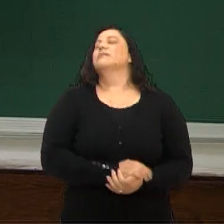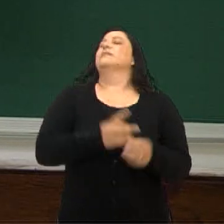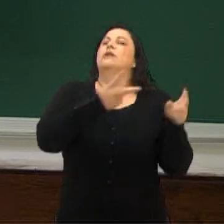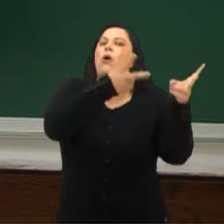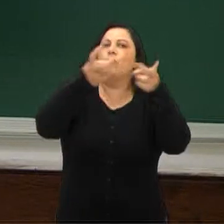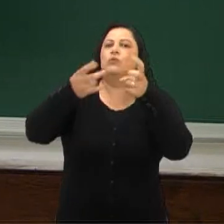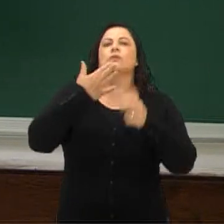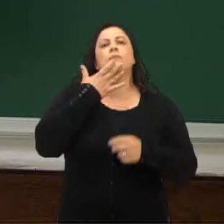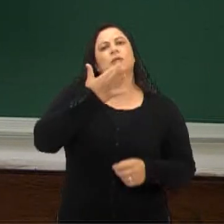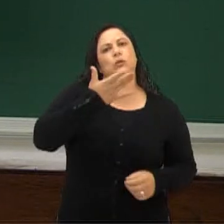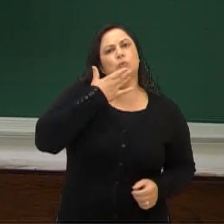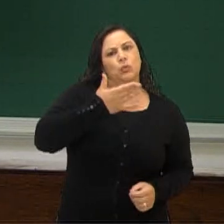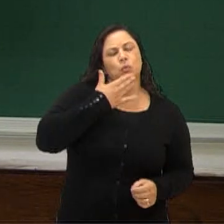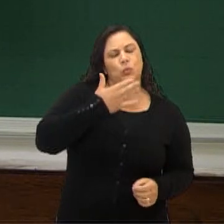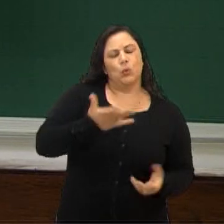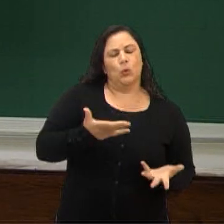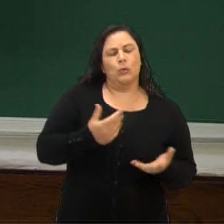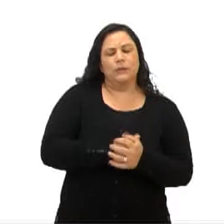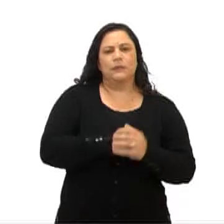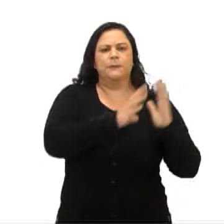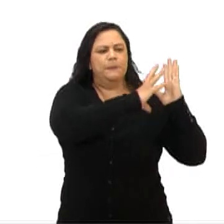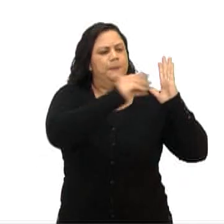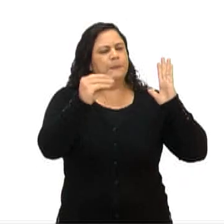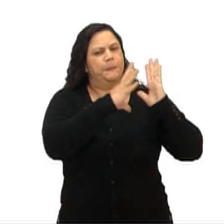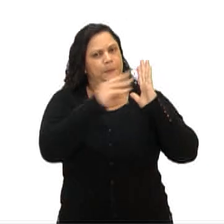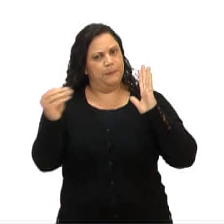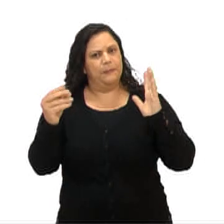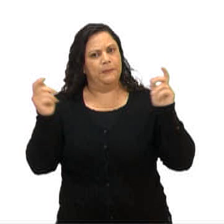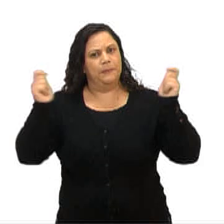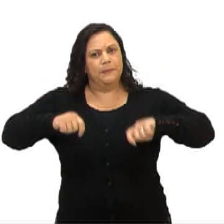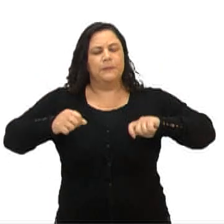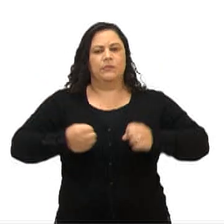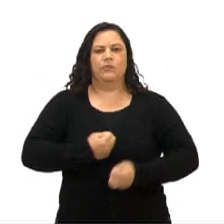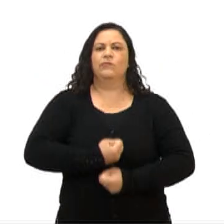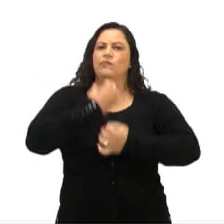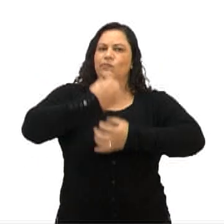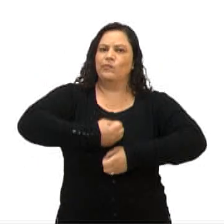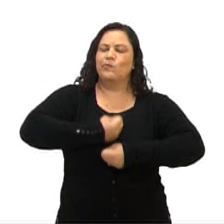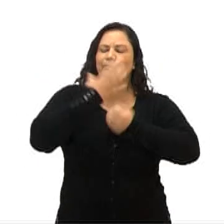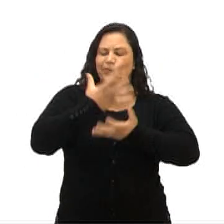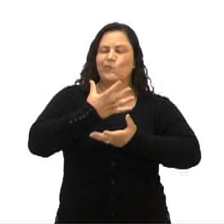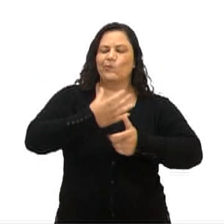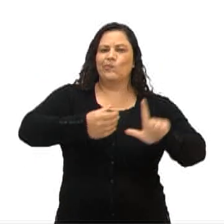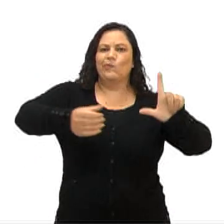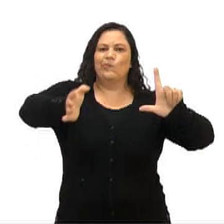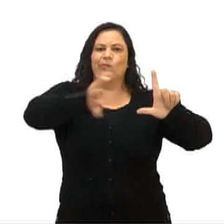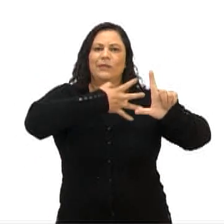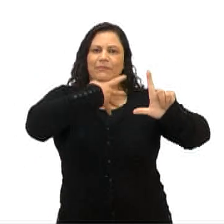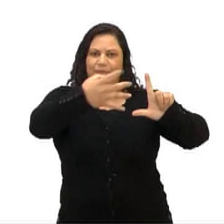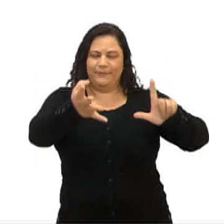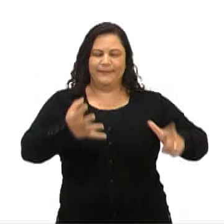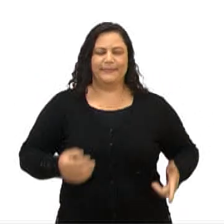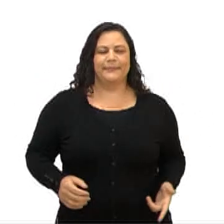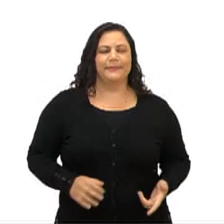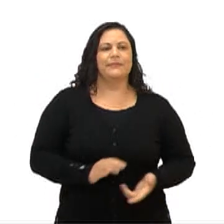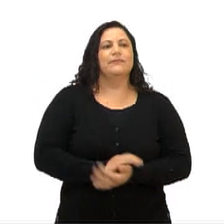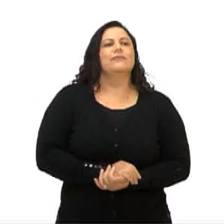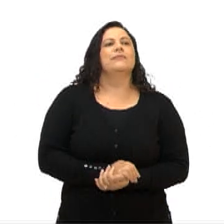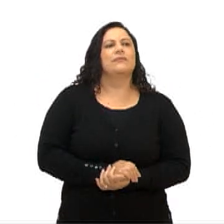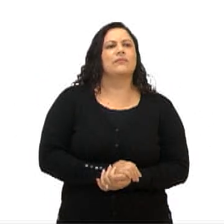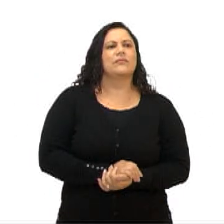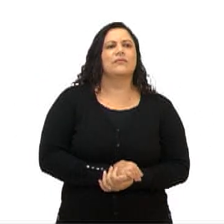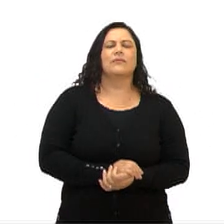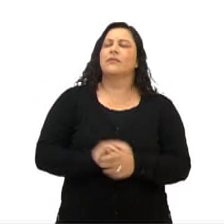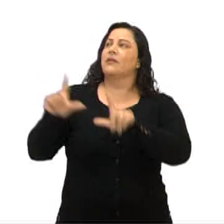tá? Que se tornou inspiração para o expressionismo. Aqui uma obra delas, essa é a obra que ele achava que era predileta dele, né?